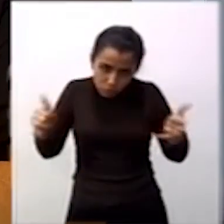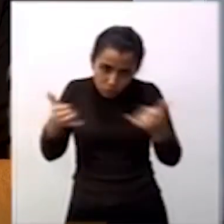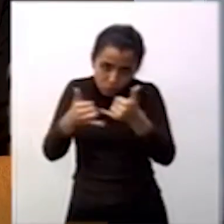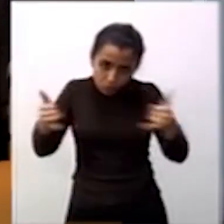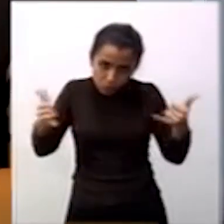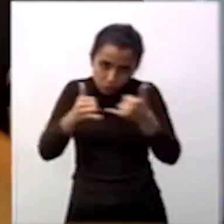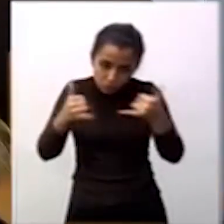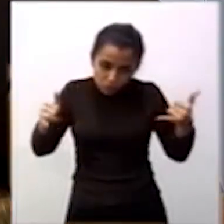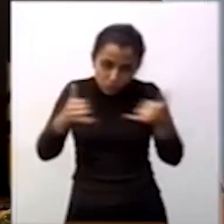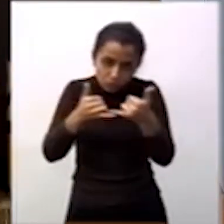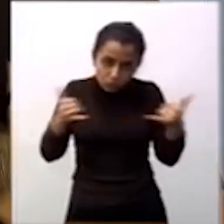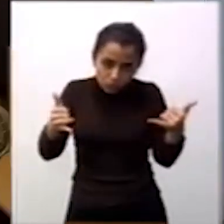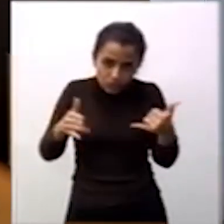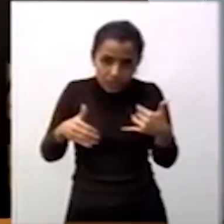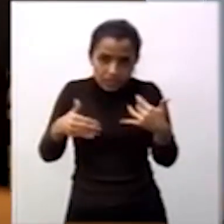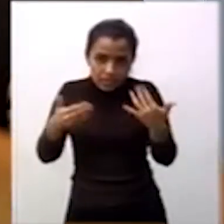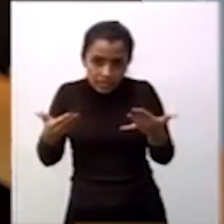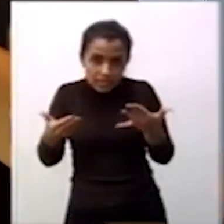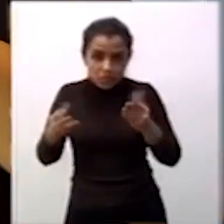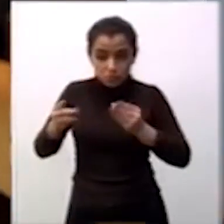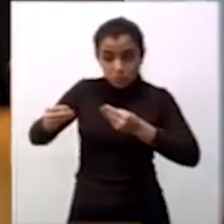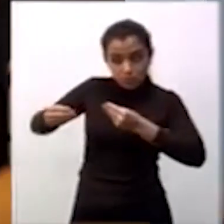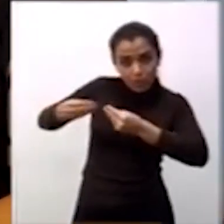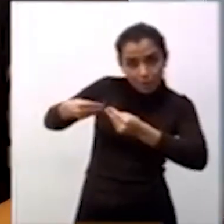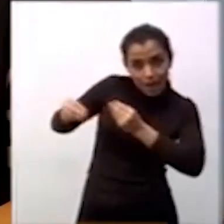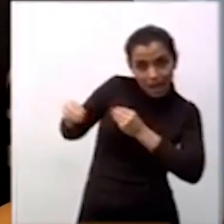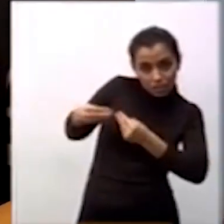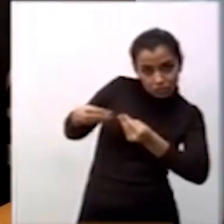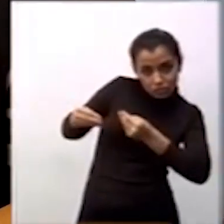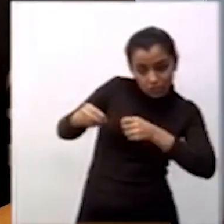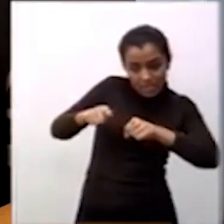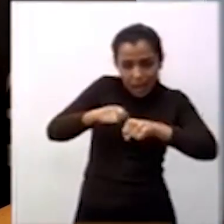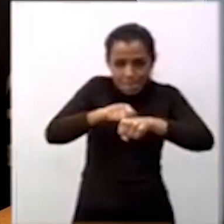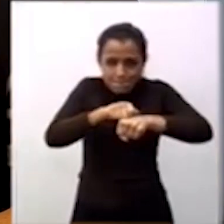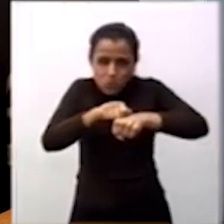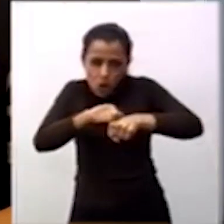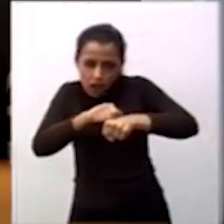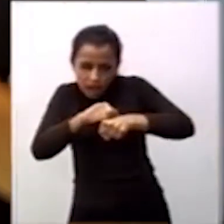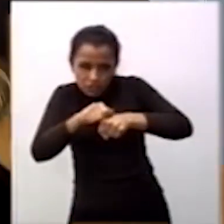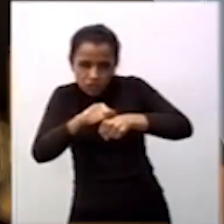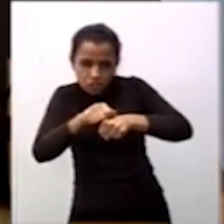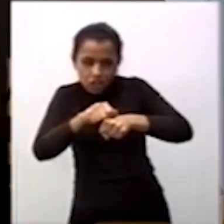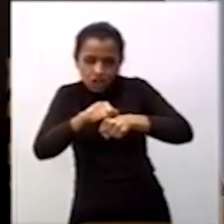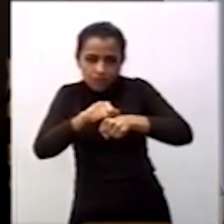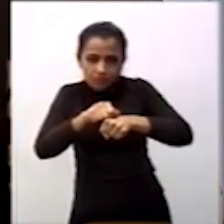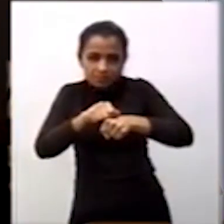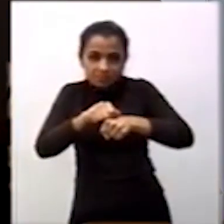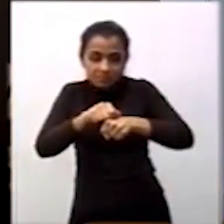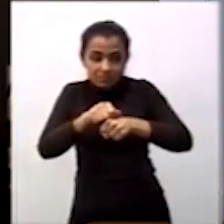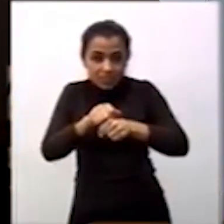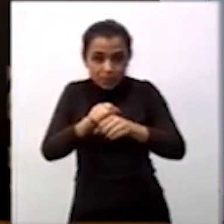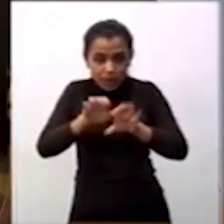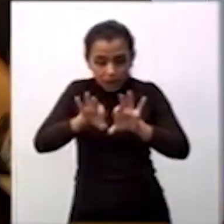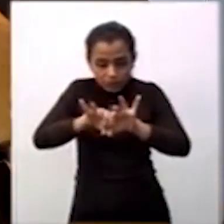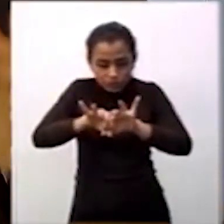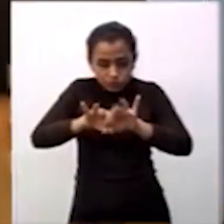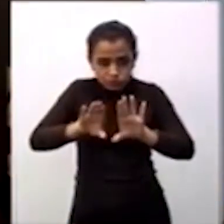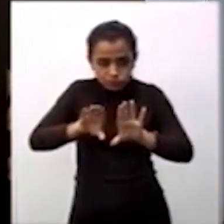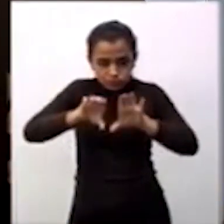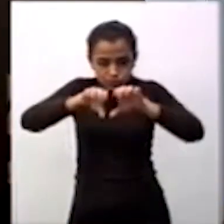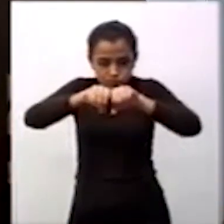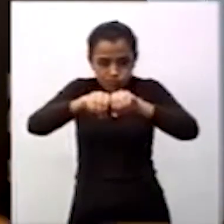elétrica. Então, exatamente os plásticos e as borrachas que são necessários para o isolamento, eles